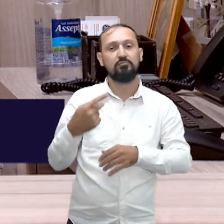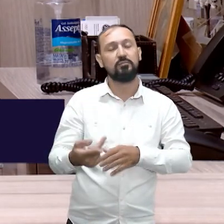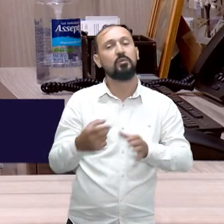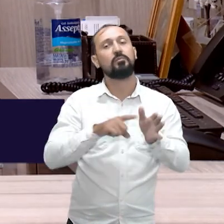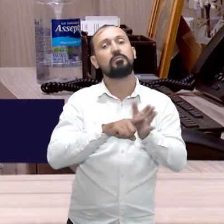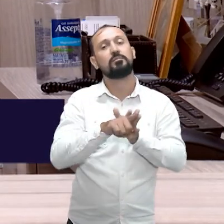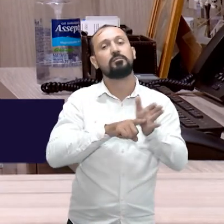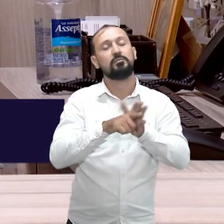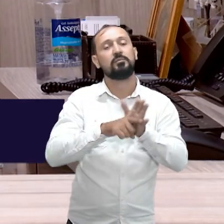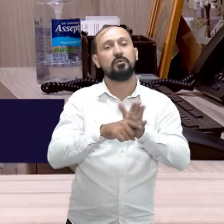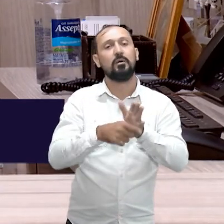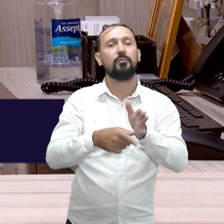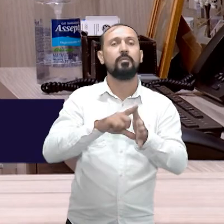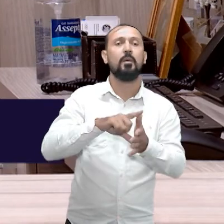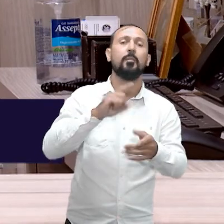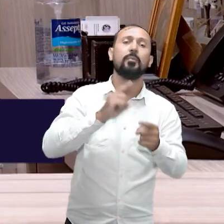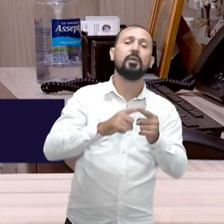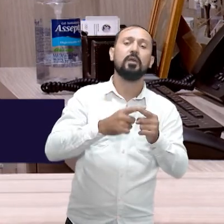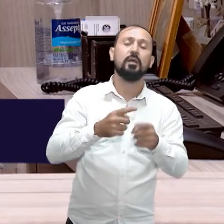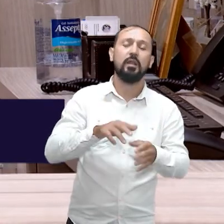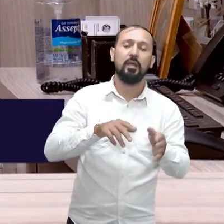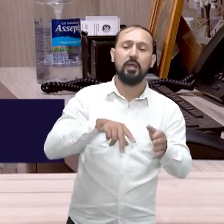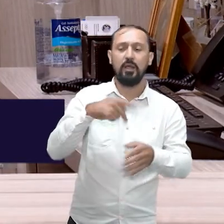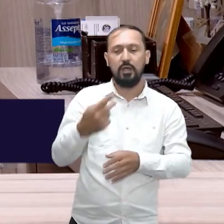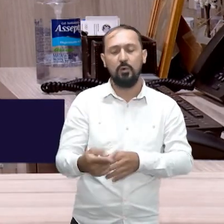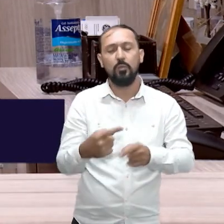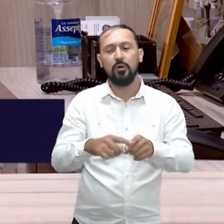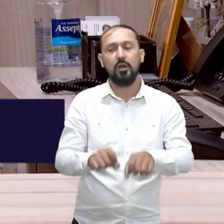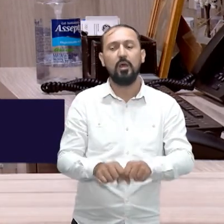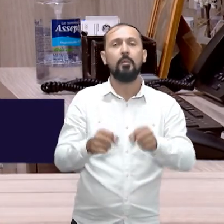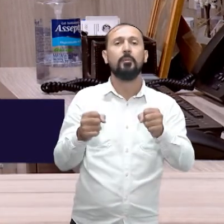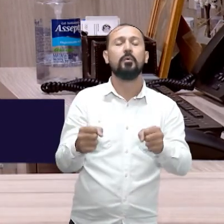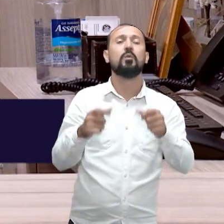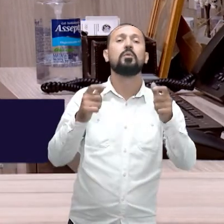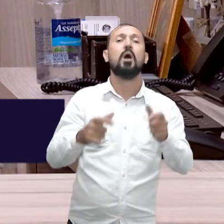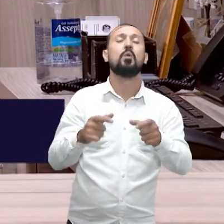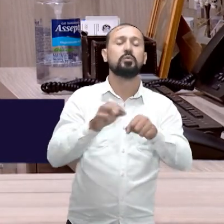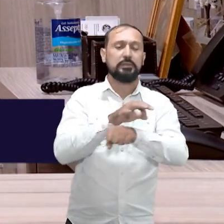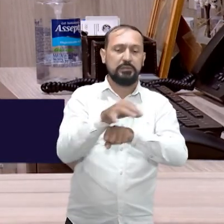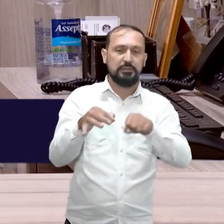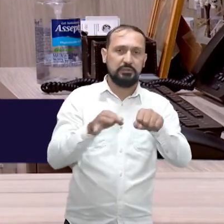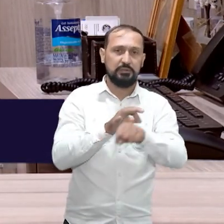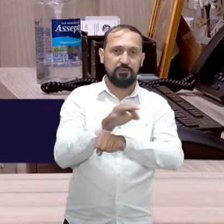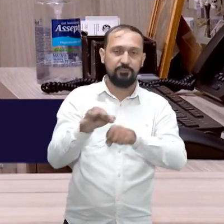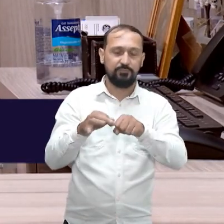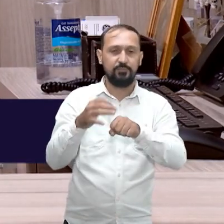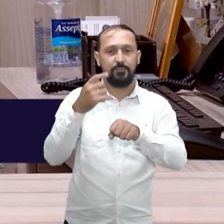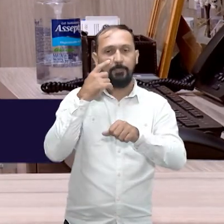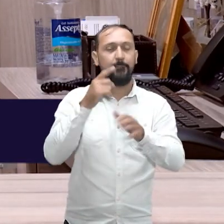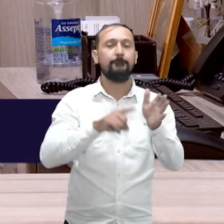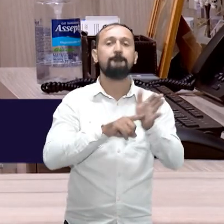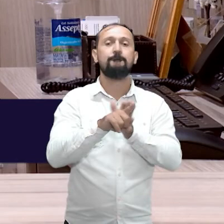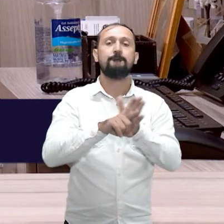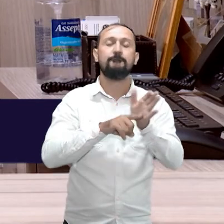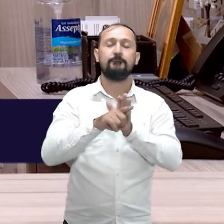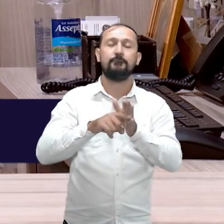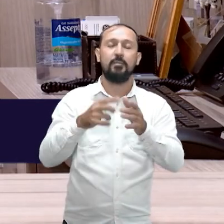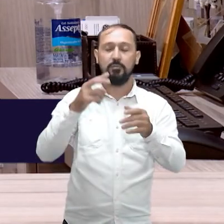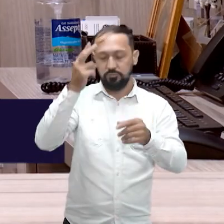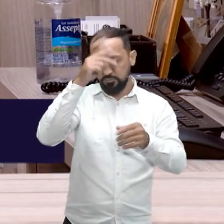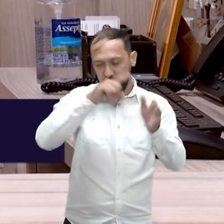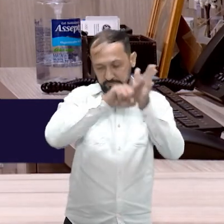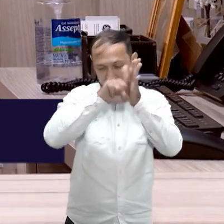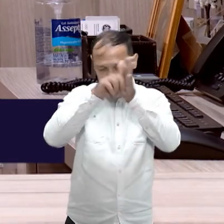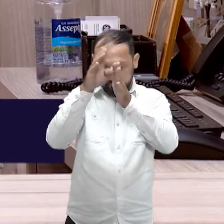próstata avançado, e caiu. E aí começa uma investigação inversa. Por que ele caiu? Por que ele fraturou? Da onde que veio essas células? E aí